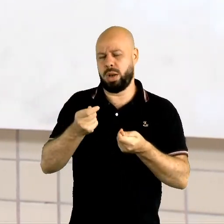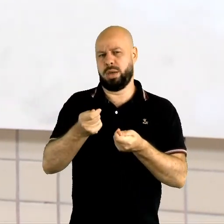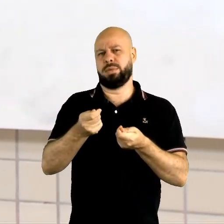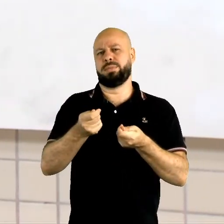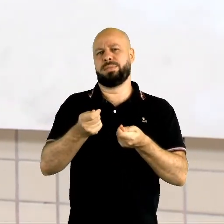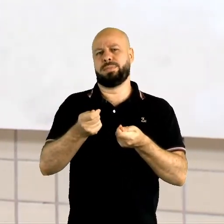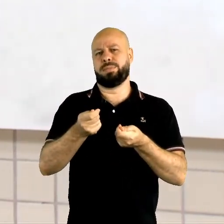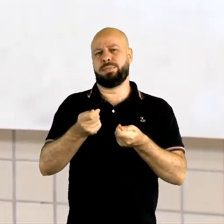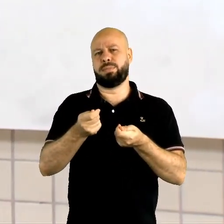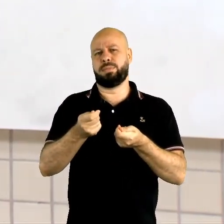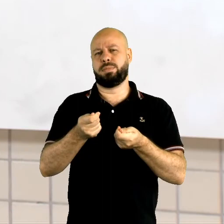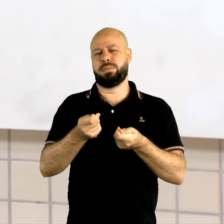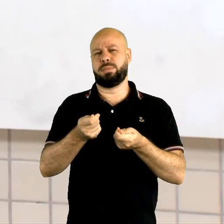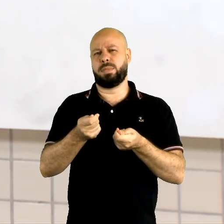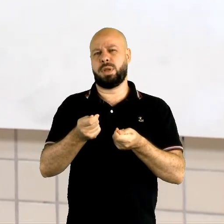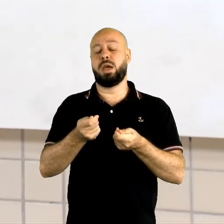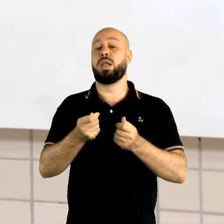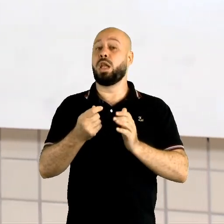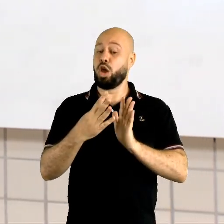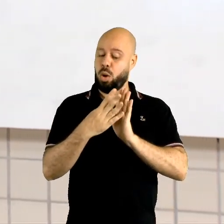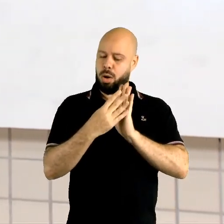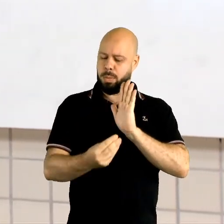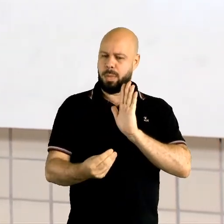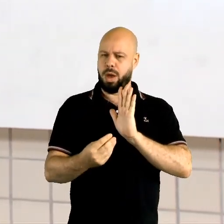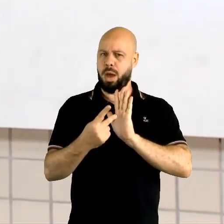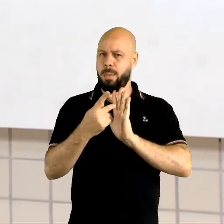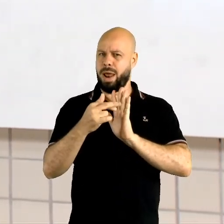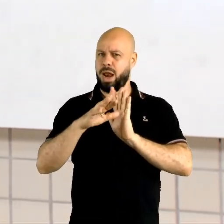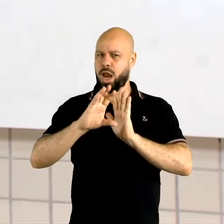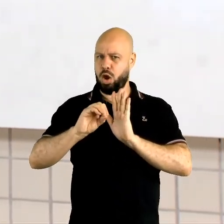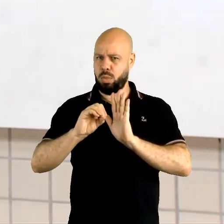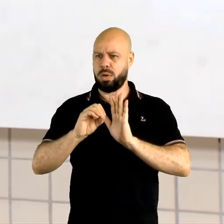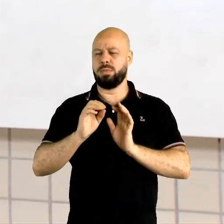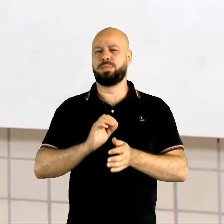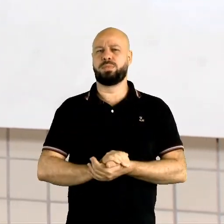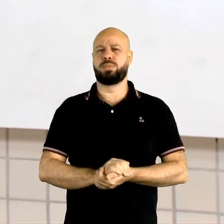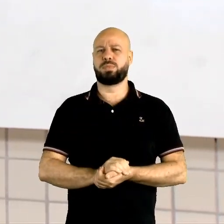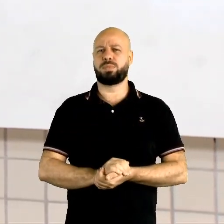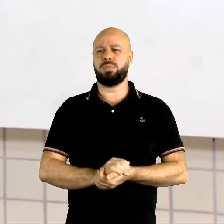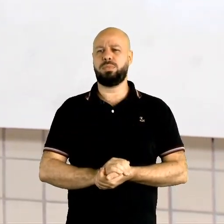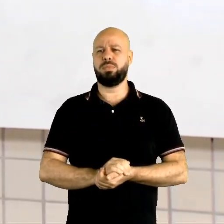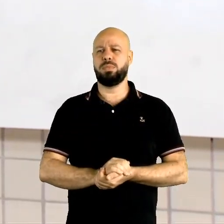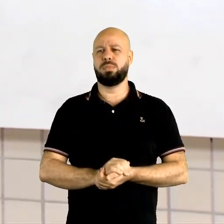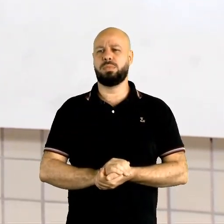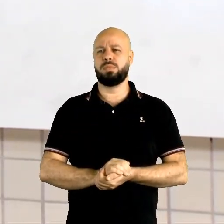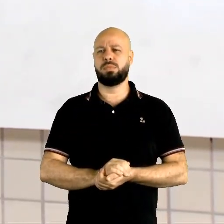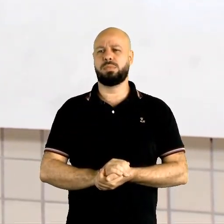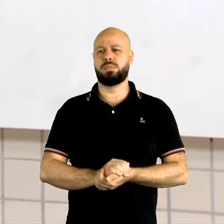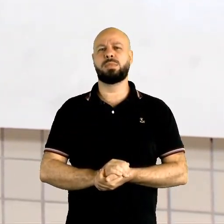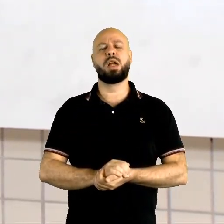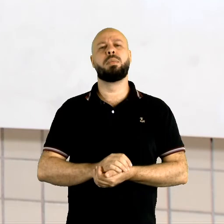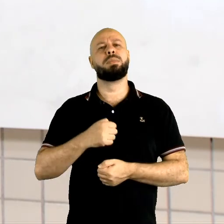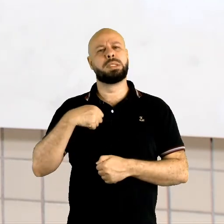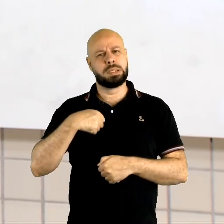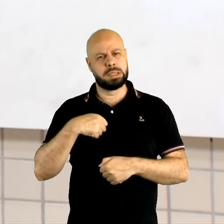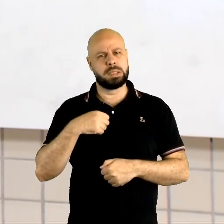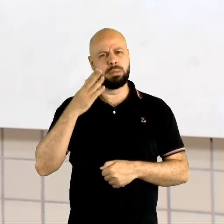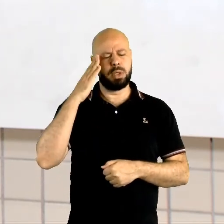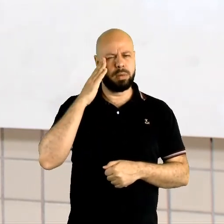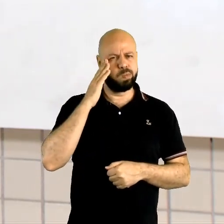Você vai fazer um padrão na sua, digamos, um gênero textual, história em quadrinhos. Você vai fazer um